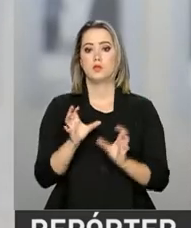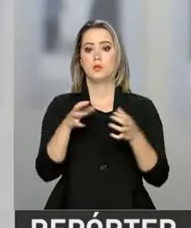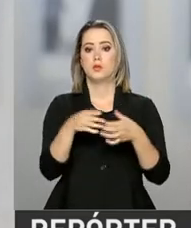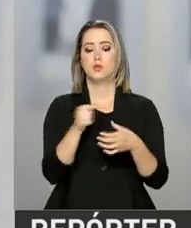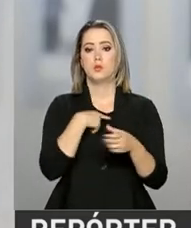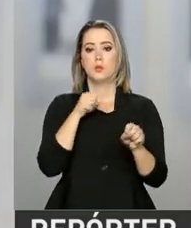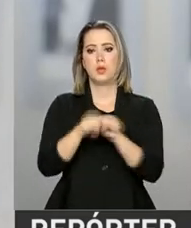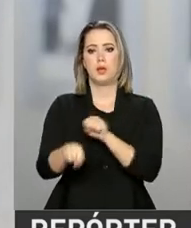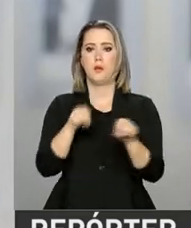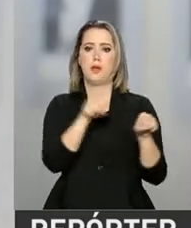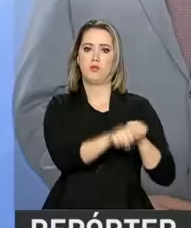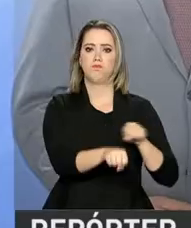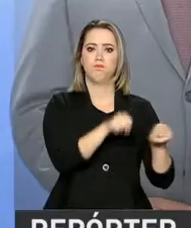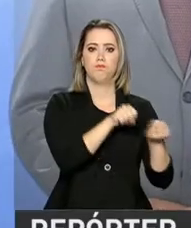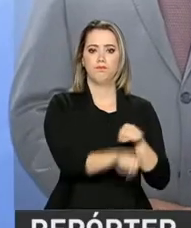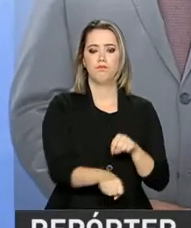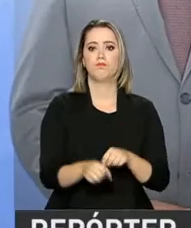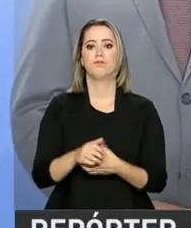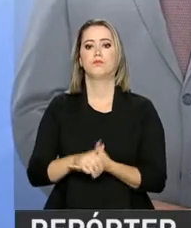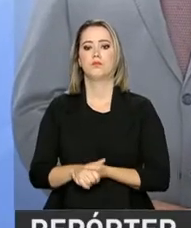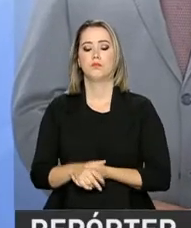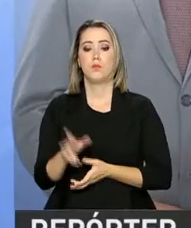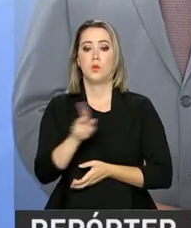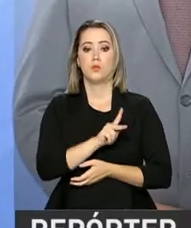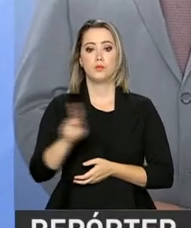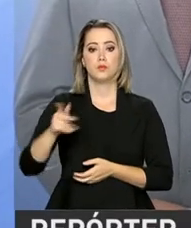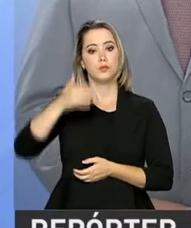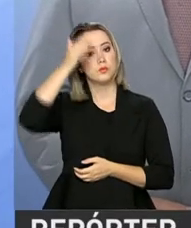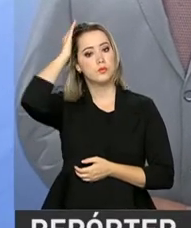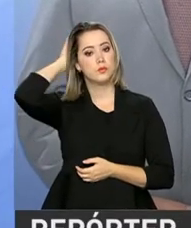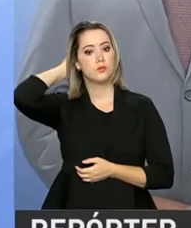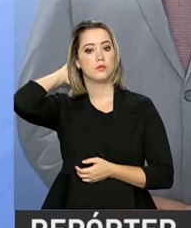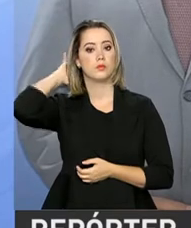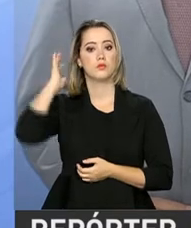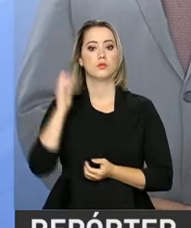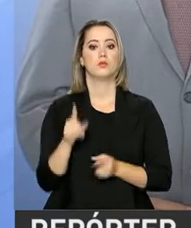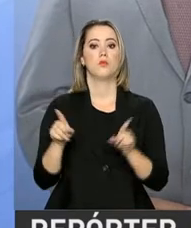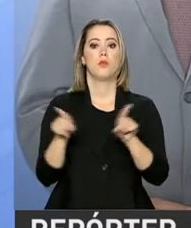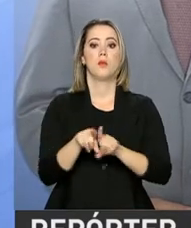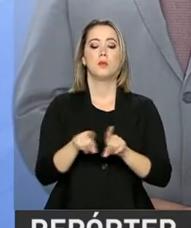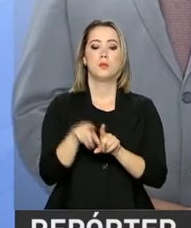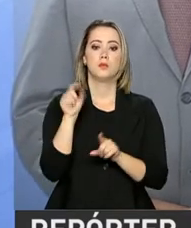danificaram o patrimônio público presidente da república também